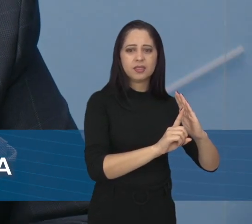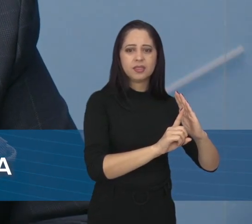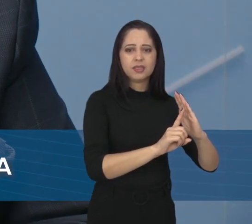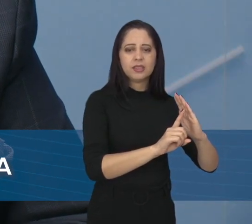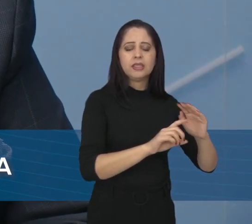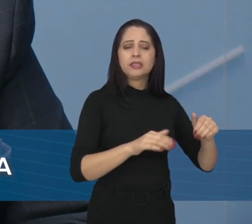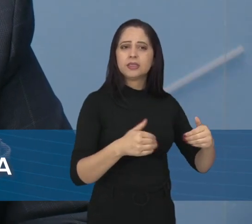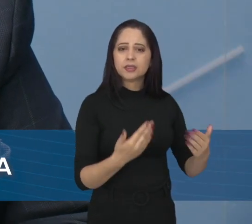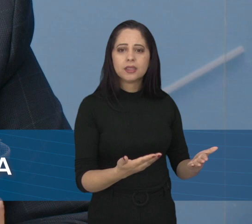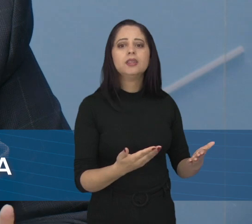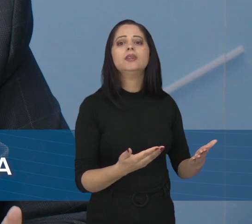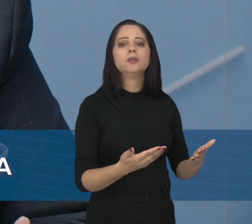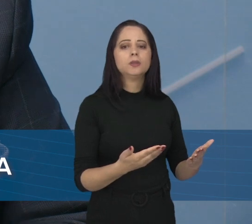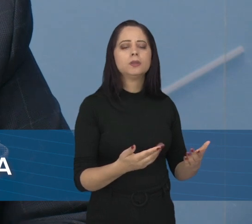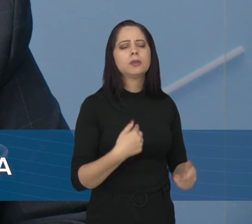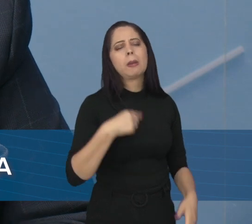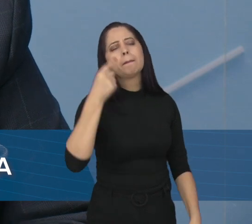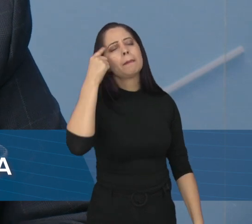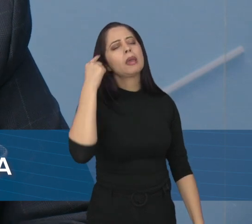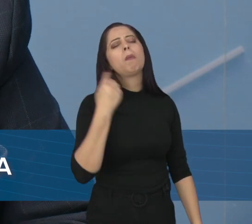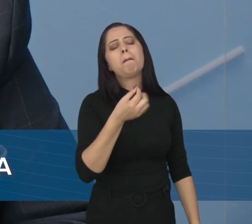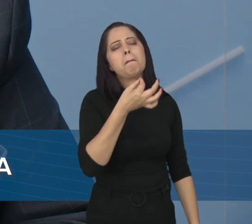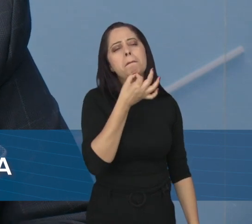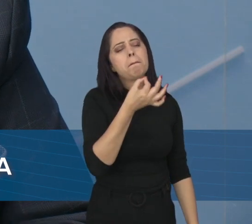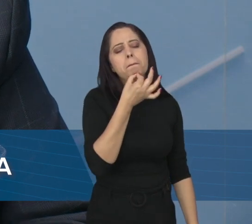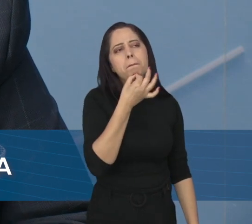modo, de rigor, eu penso que